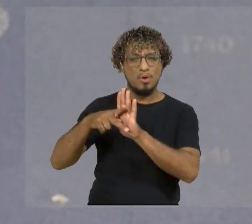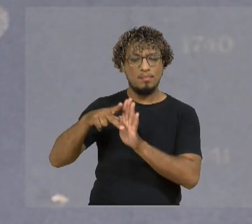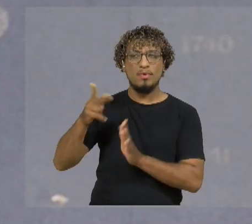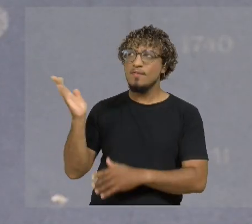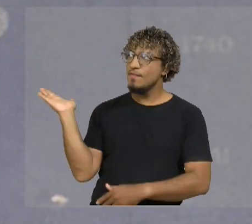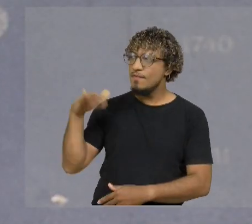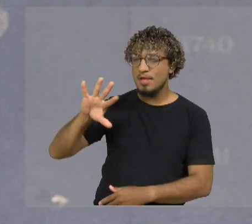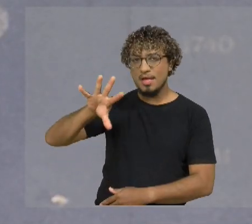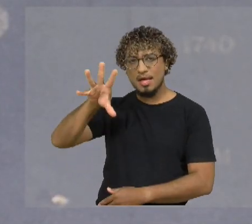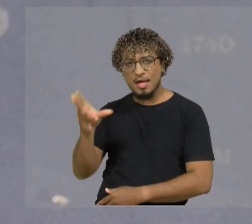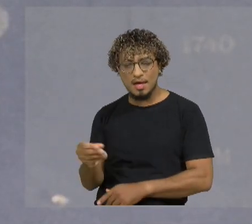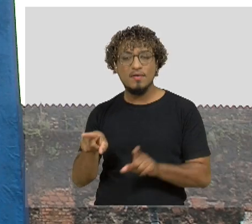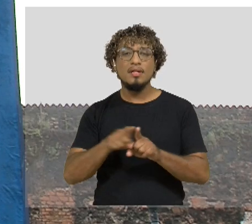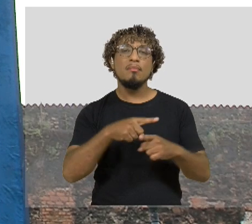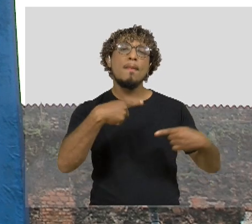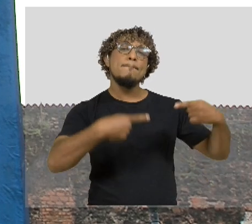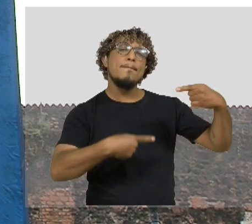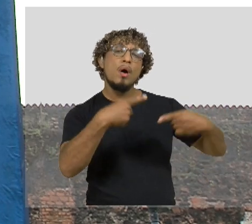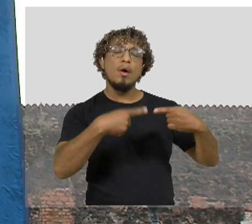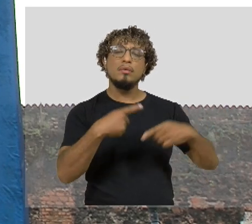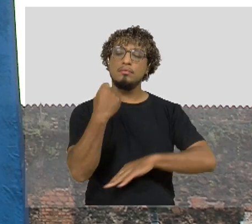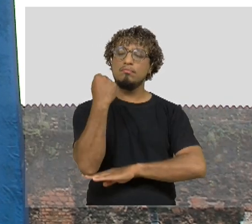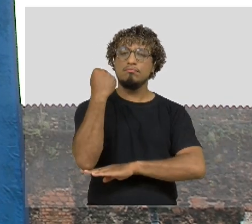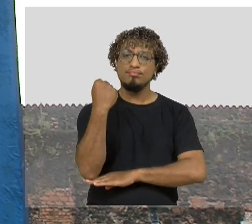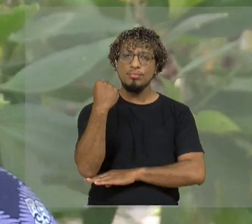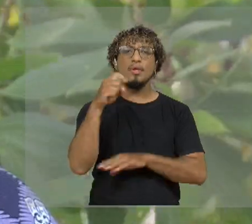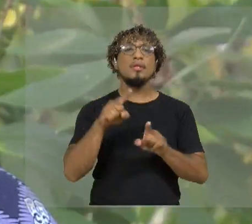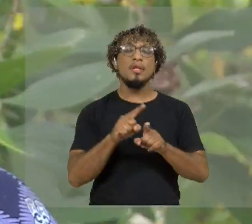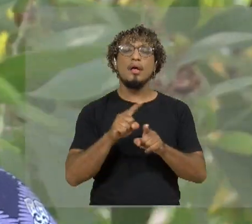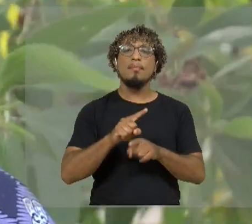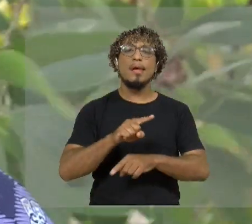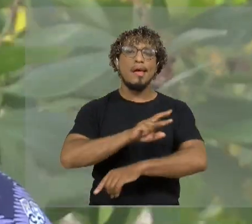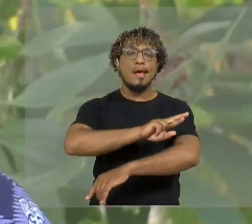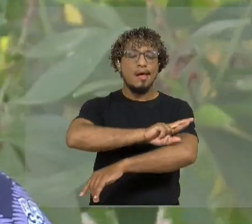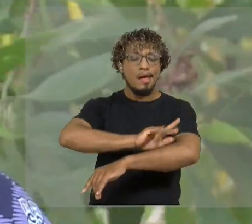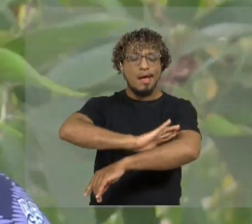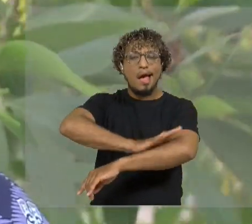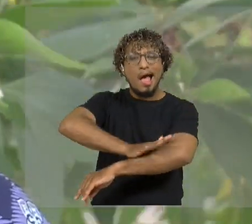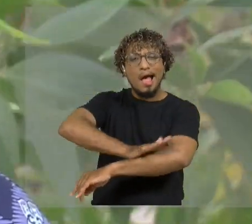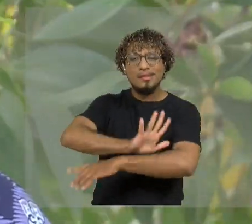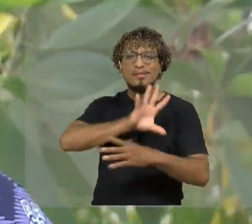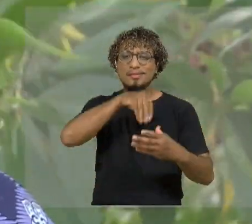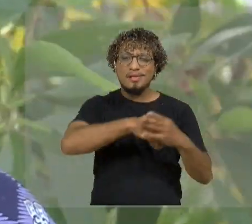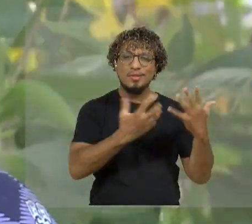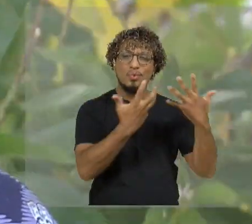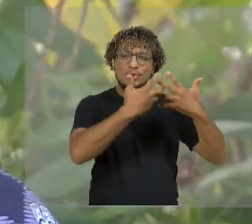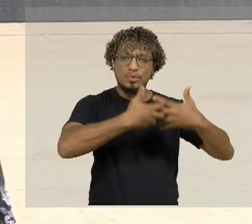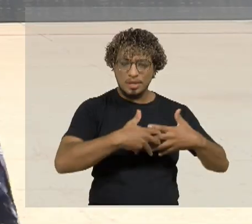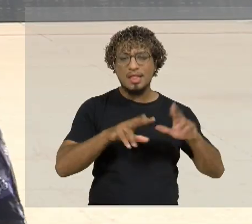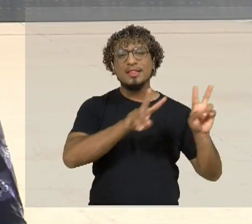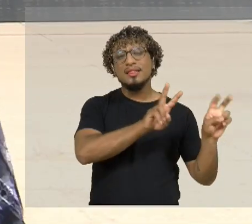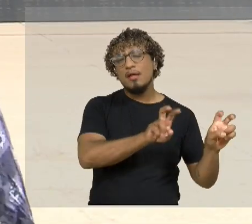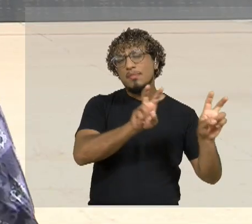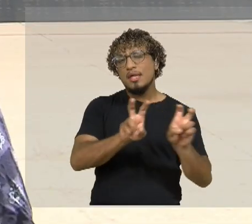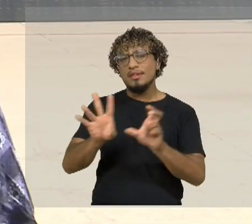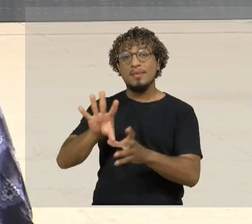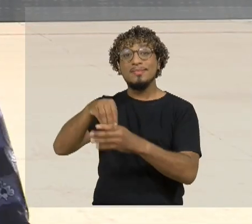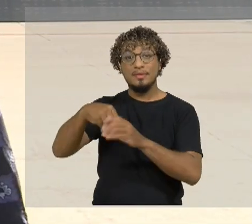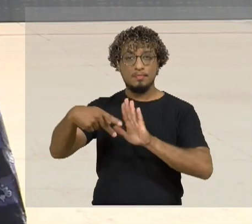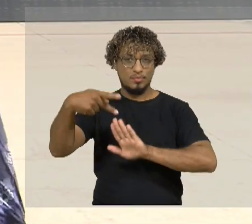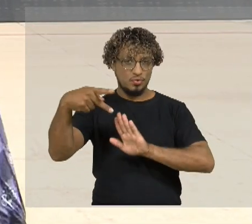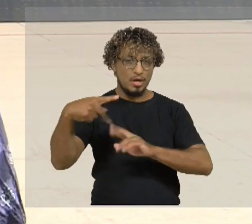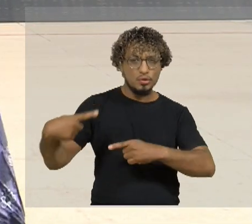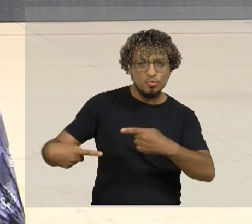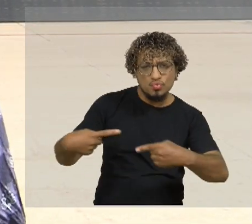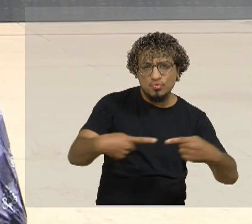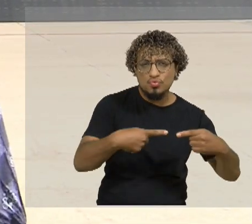africana, políticas afirmativas, racismo estrutural são outras temáticas trabalhadas no projeto. Nossa intenção,